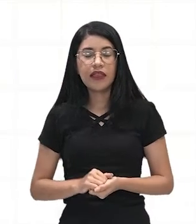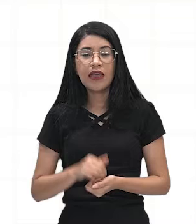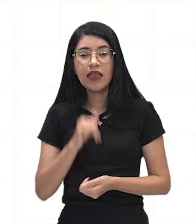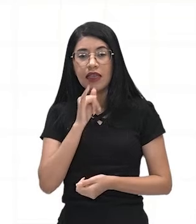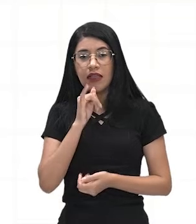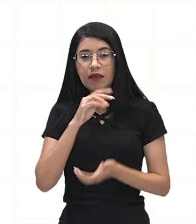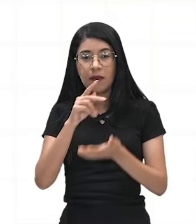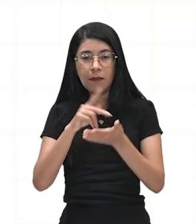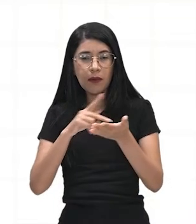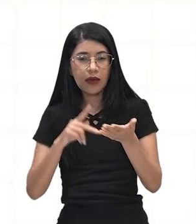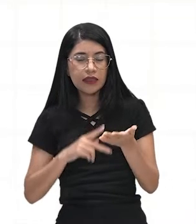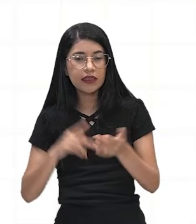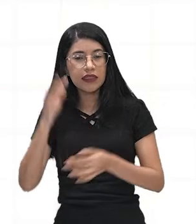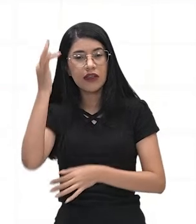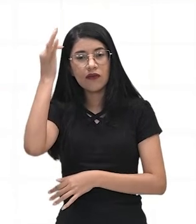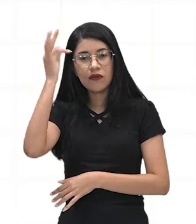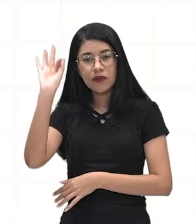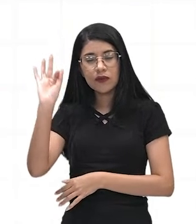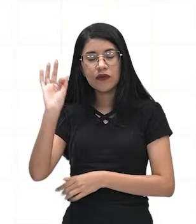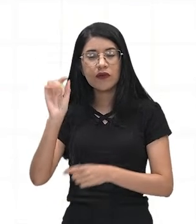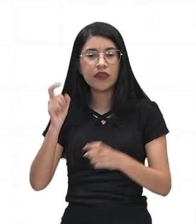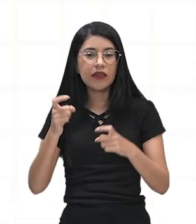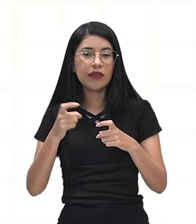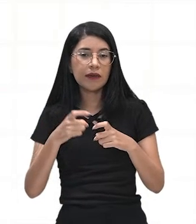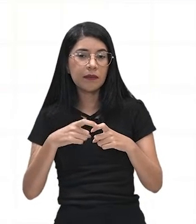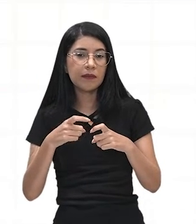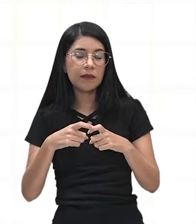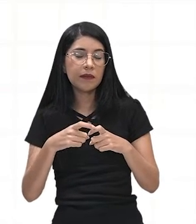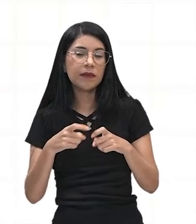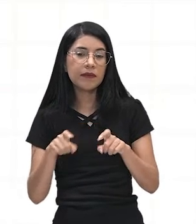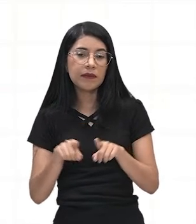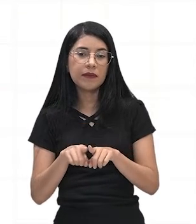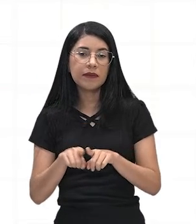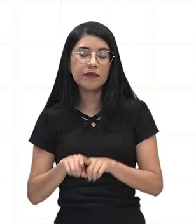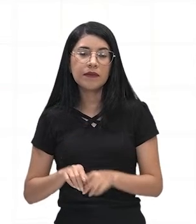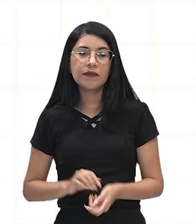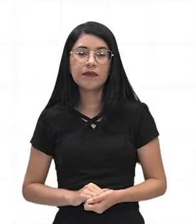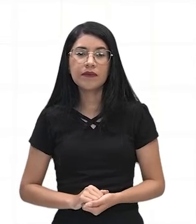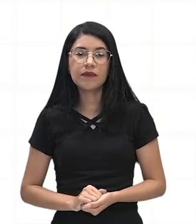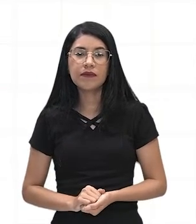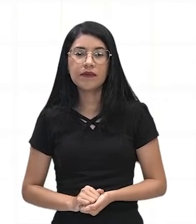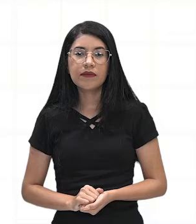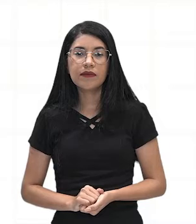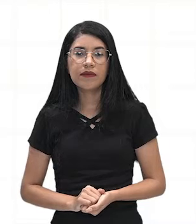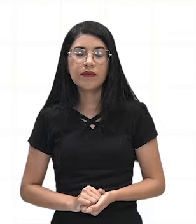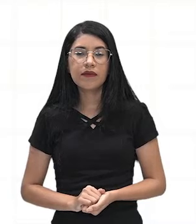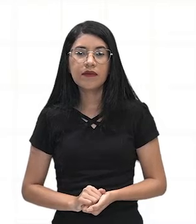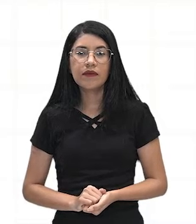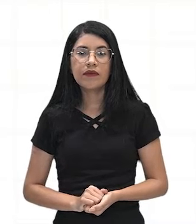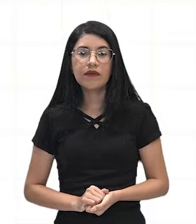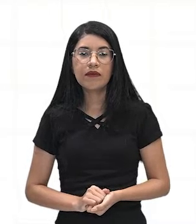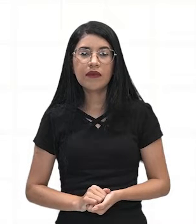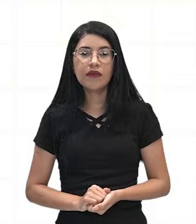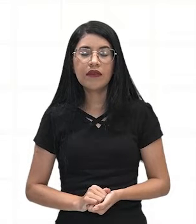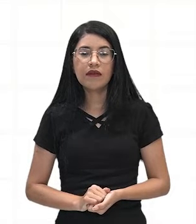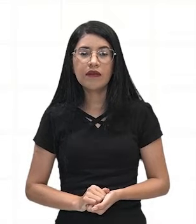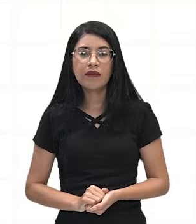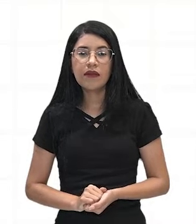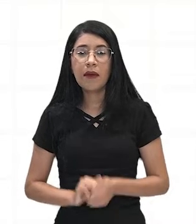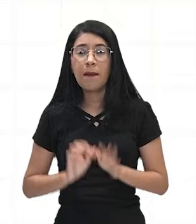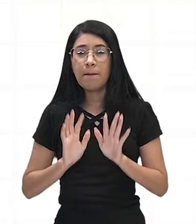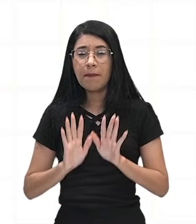poesia, na filosofia e, inclusive, na medicina, tá? Mas isso eram